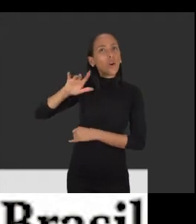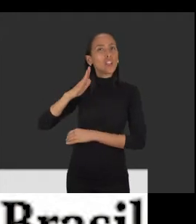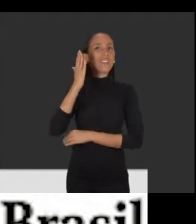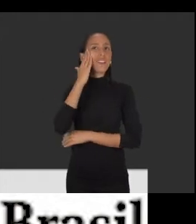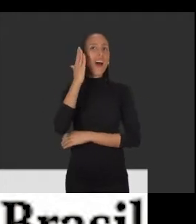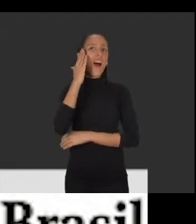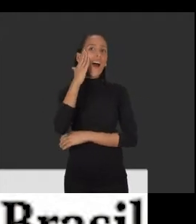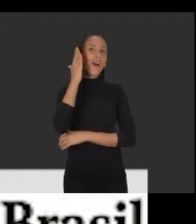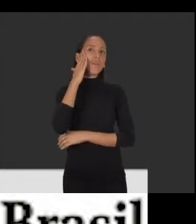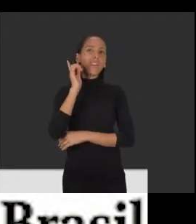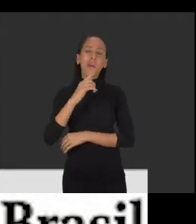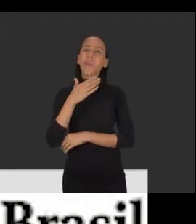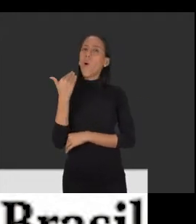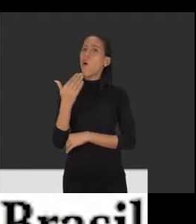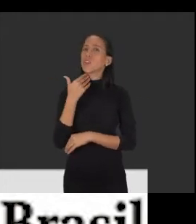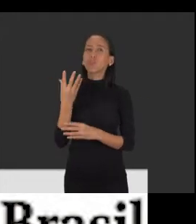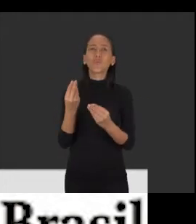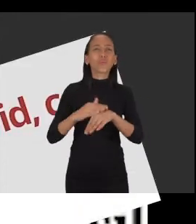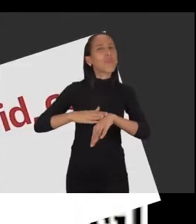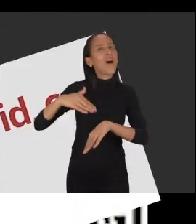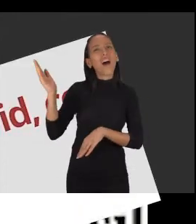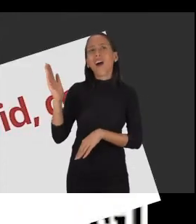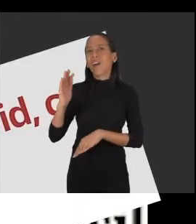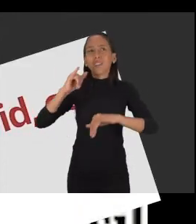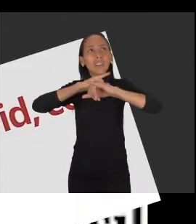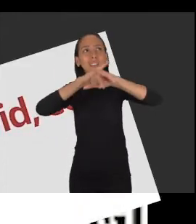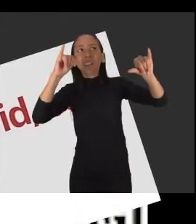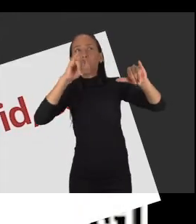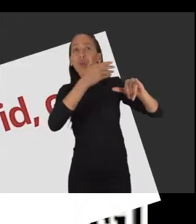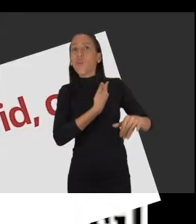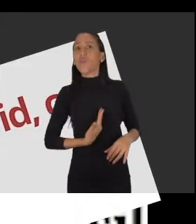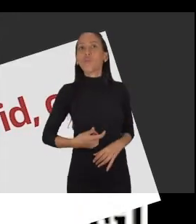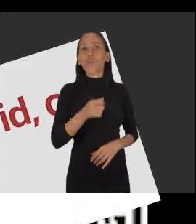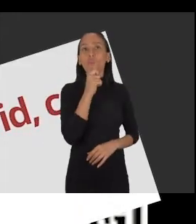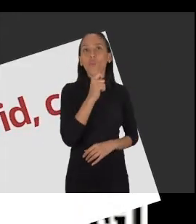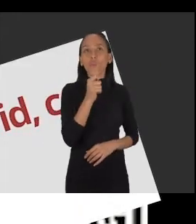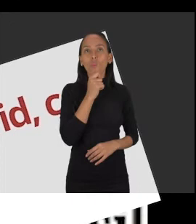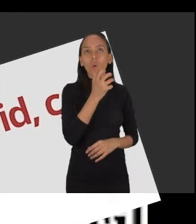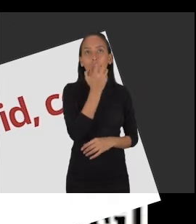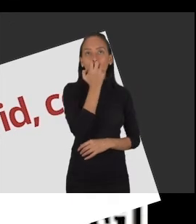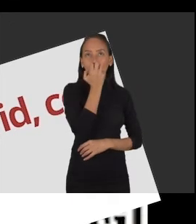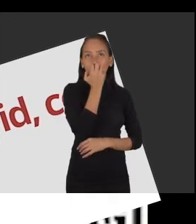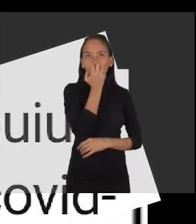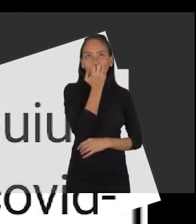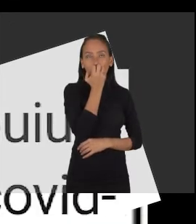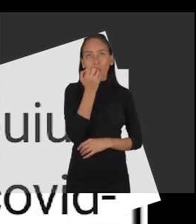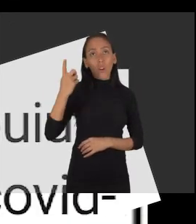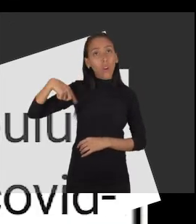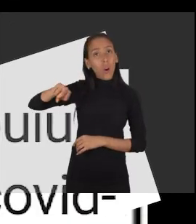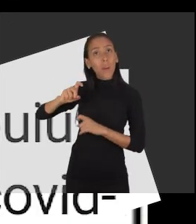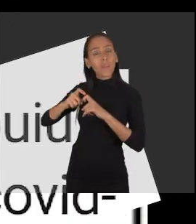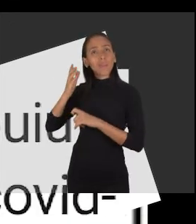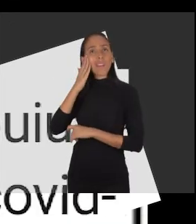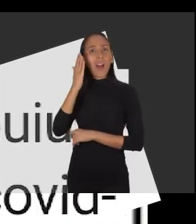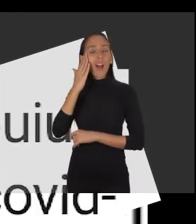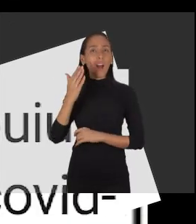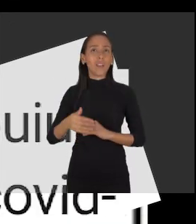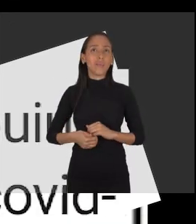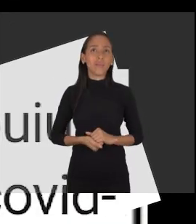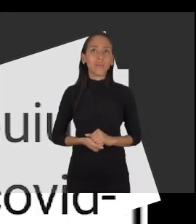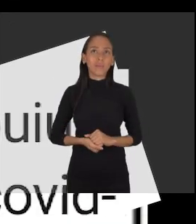muito mais mortes do que estava sendo anunciado, e o governo se calou, né?